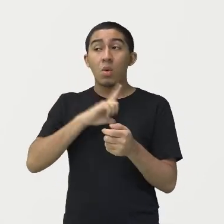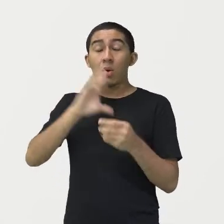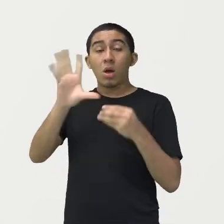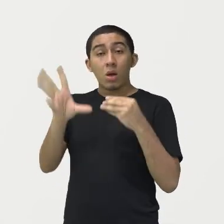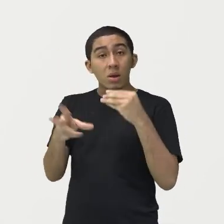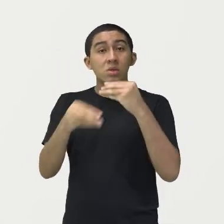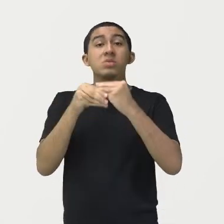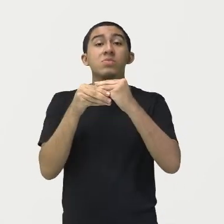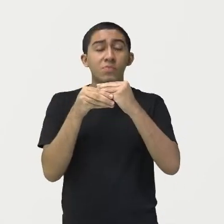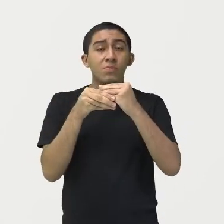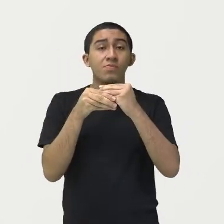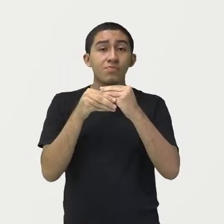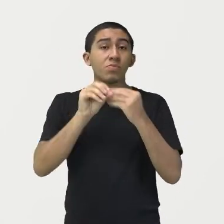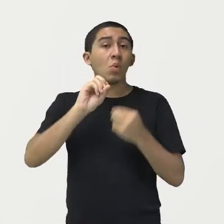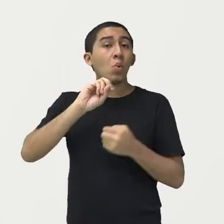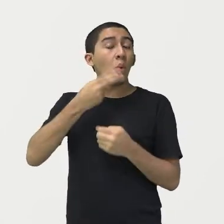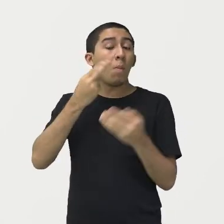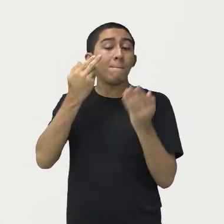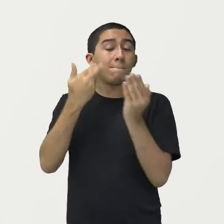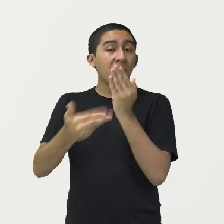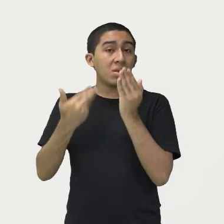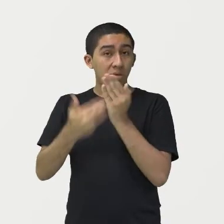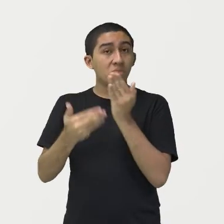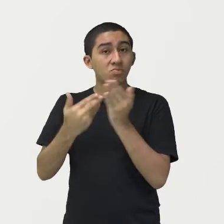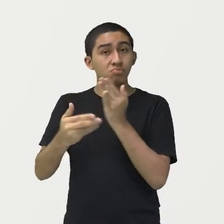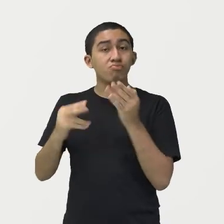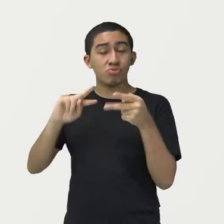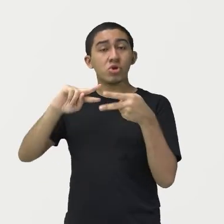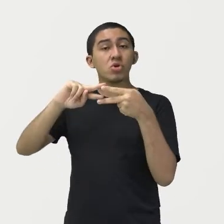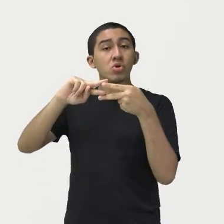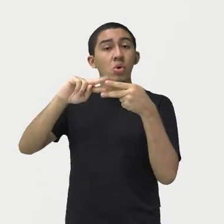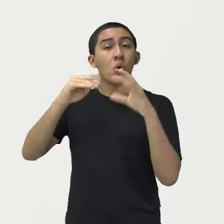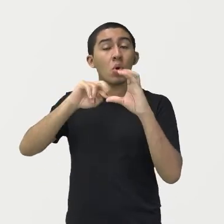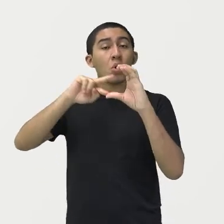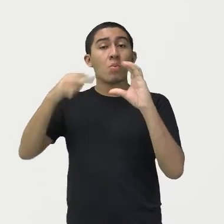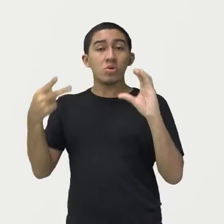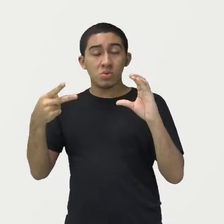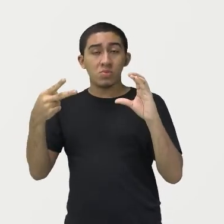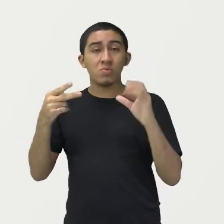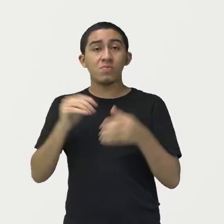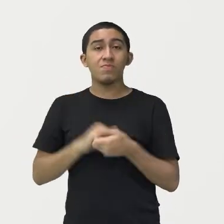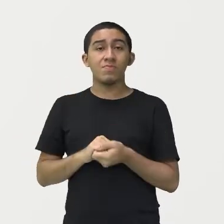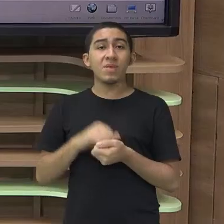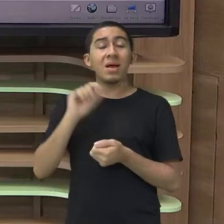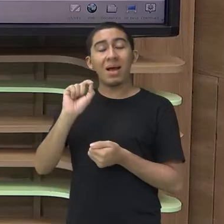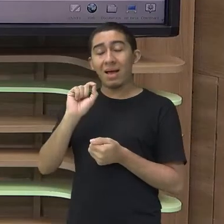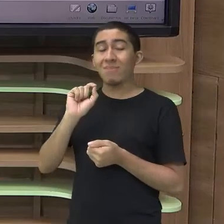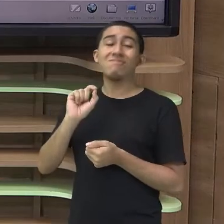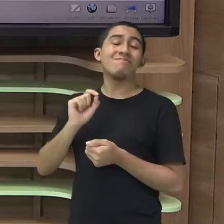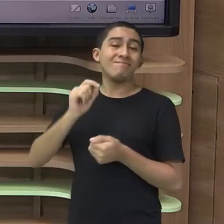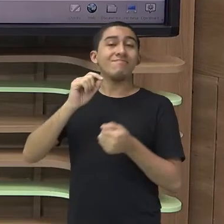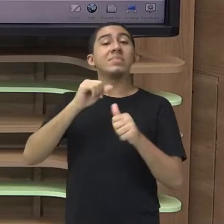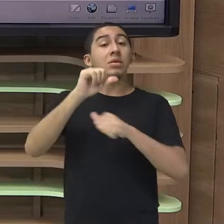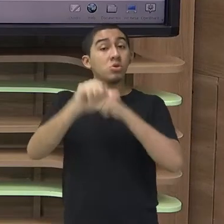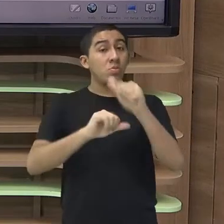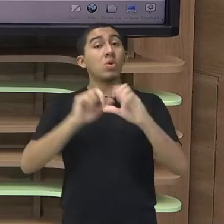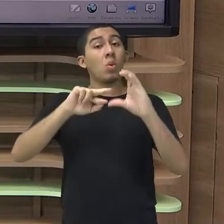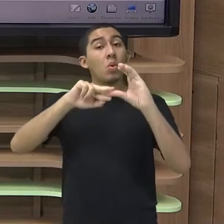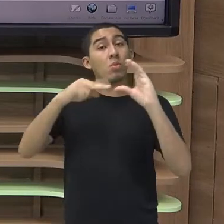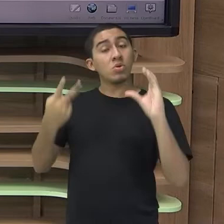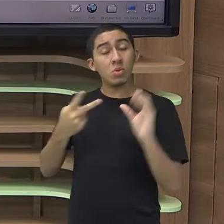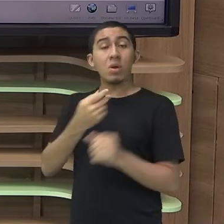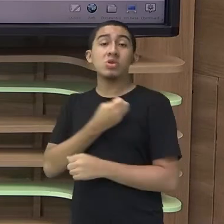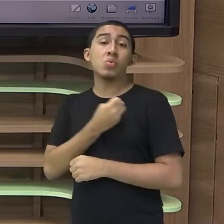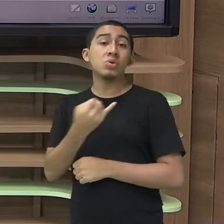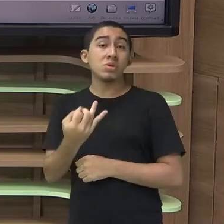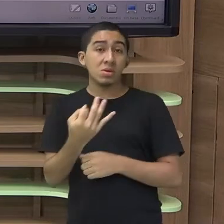acréscimo ou perda de cromossomos. Isso é o que a gente chama de mutação cromossômica numérica.